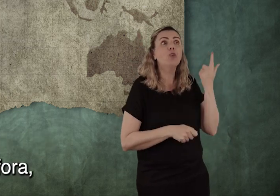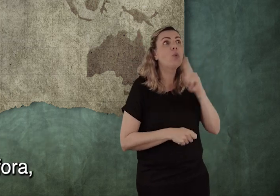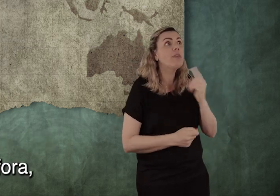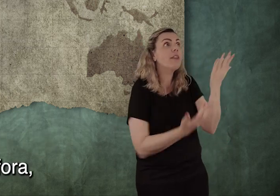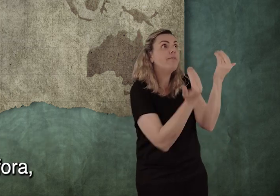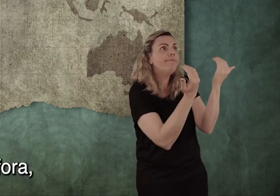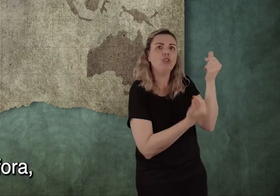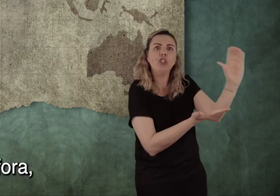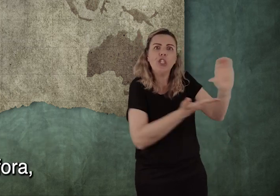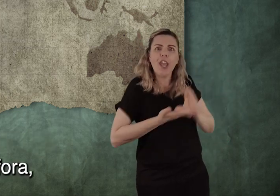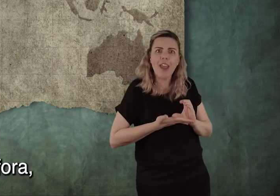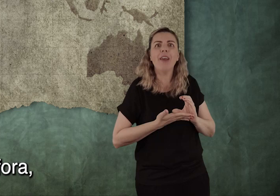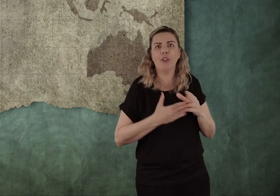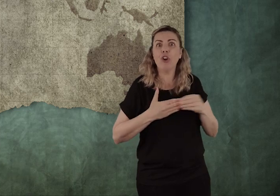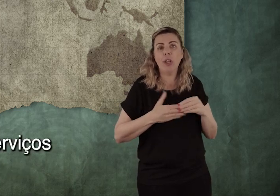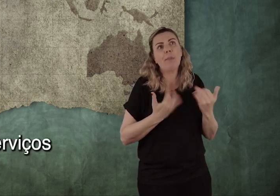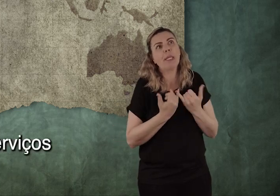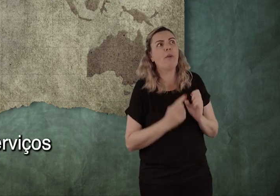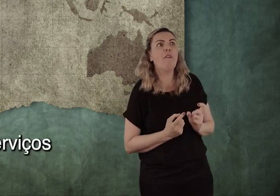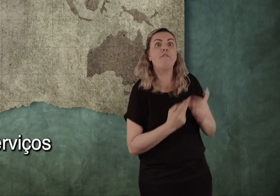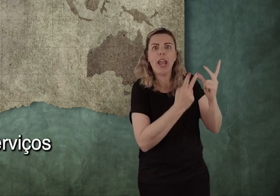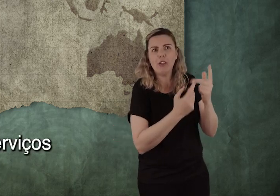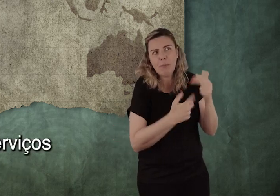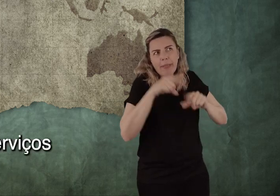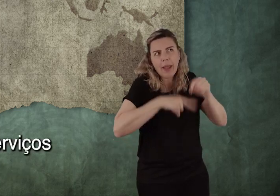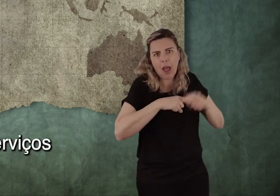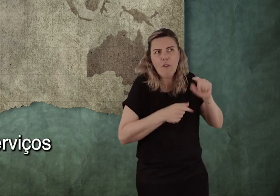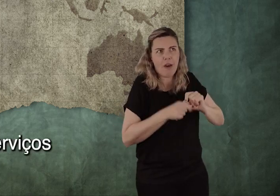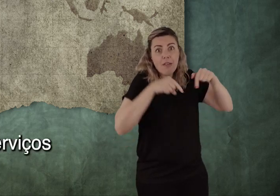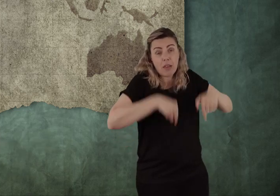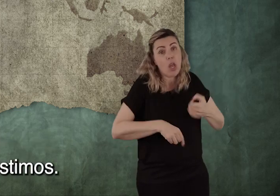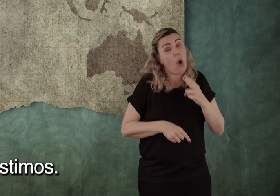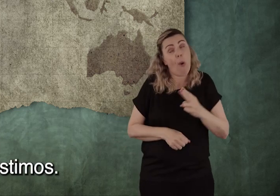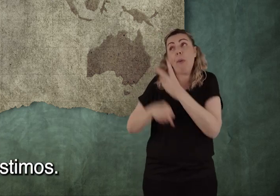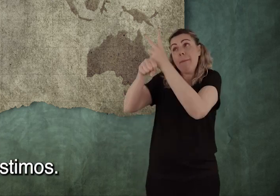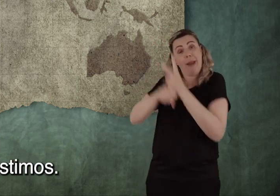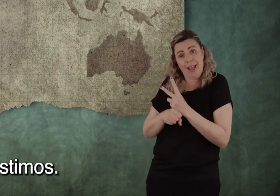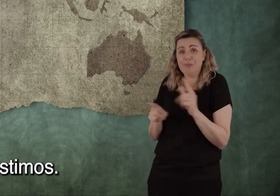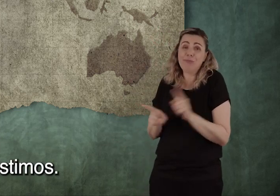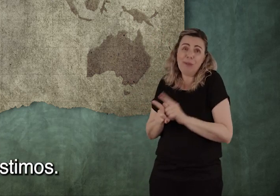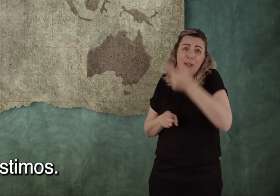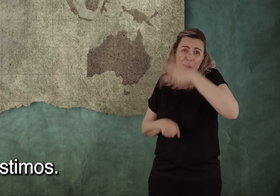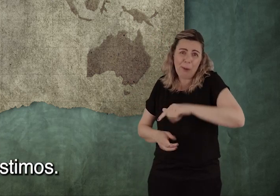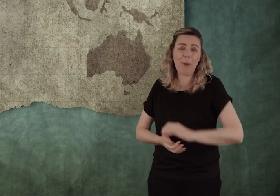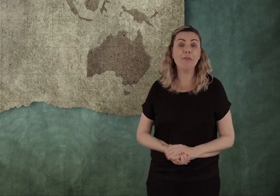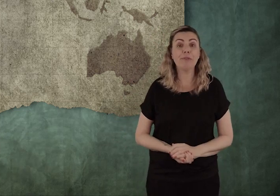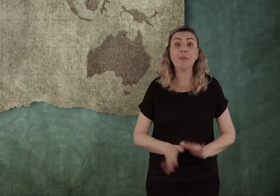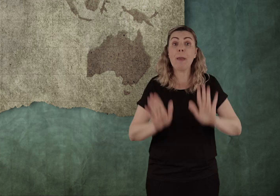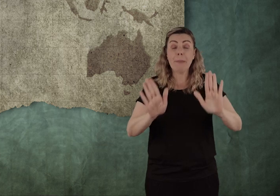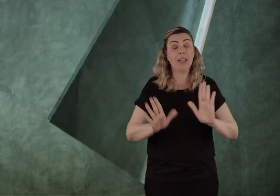da capacidade de trazer dinheiro de fora, vendendo produtos e serviços feitos aqui ou fazendo novos empréstimos.